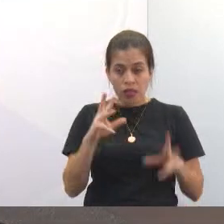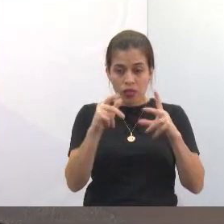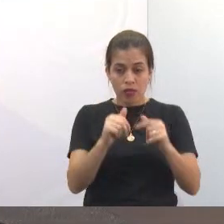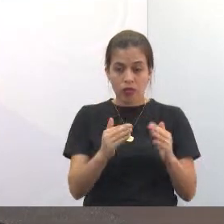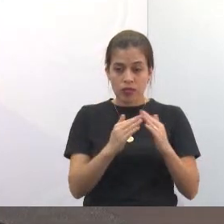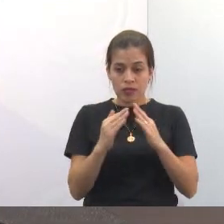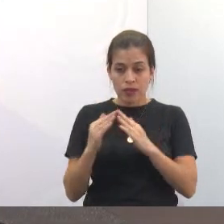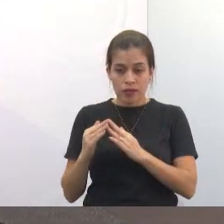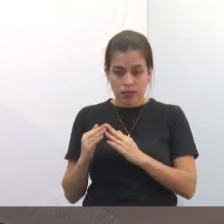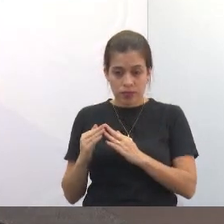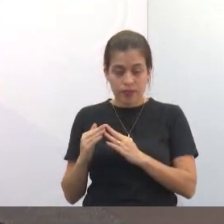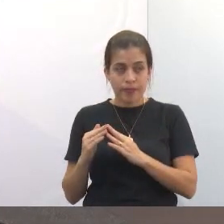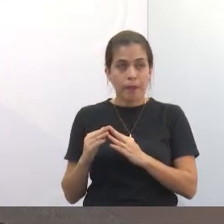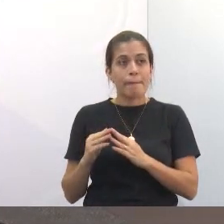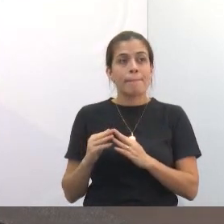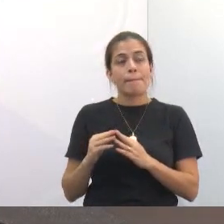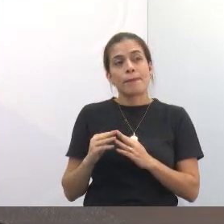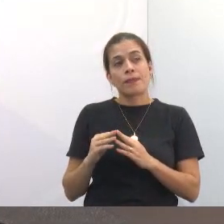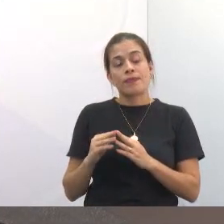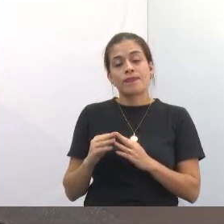residências